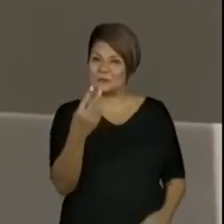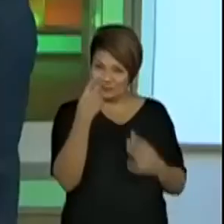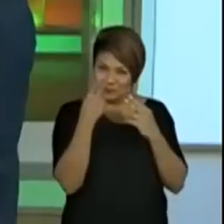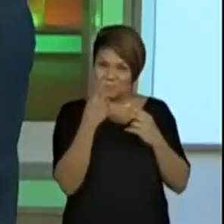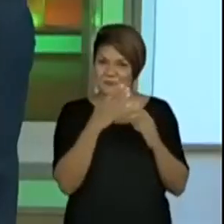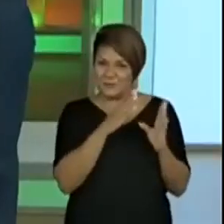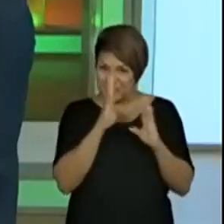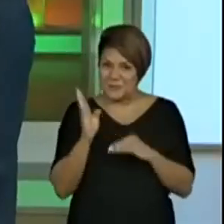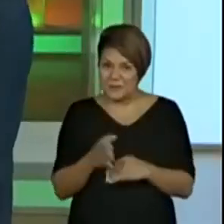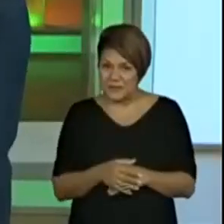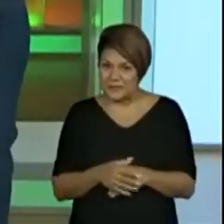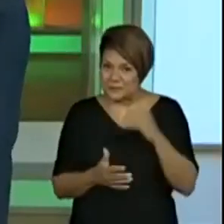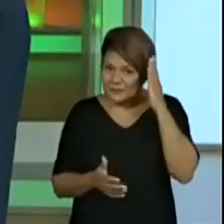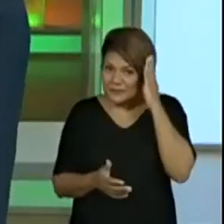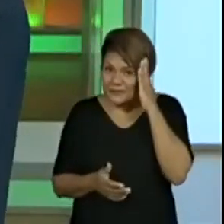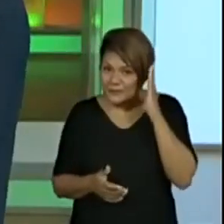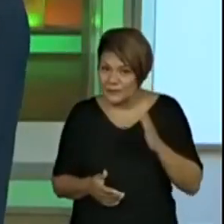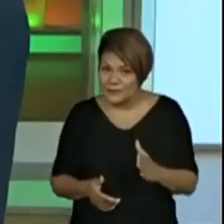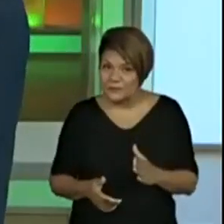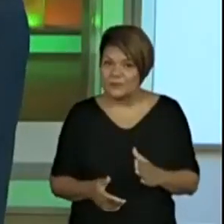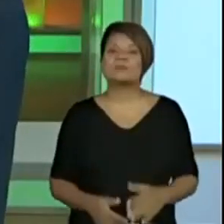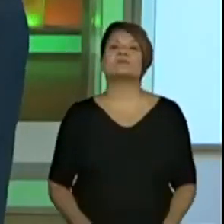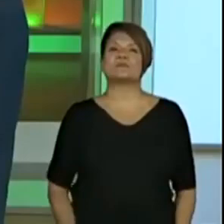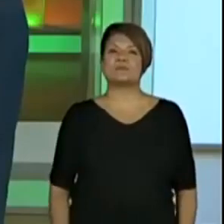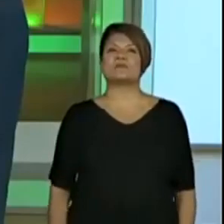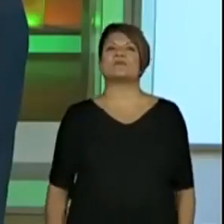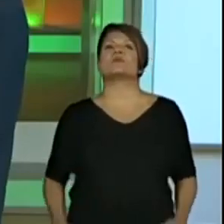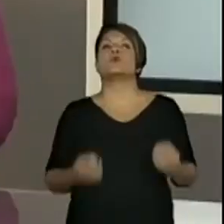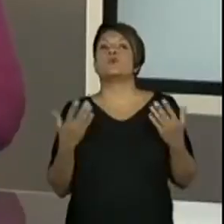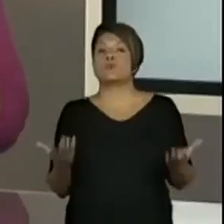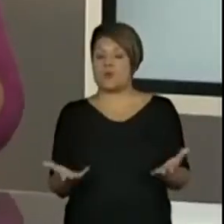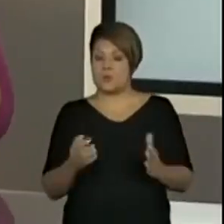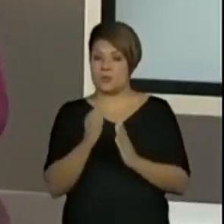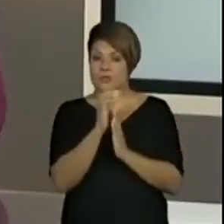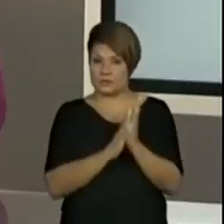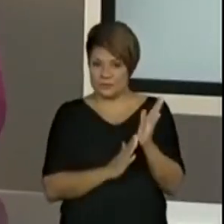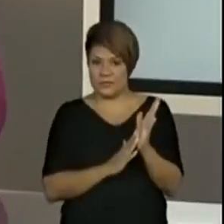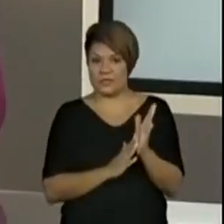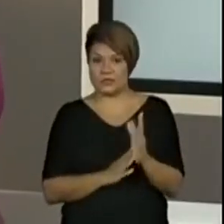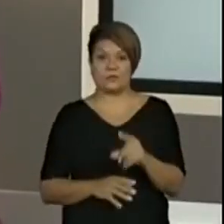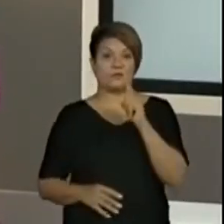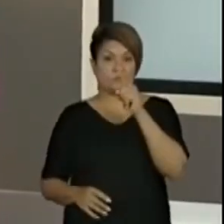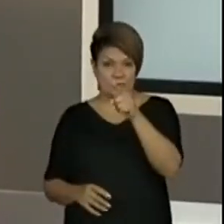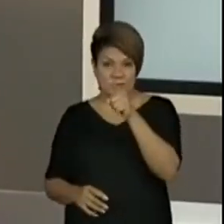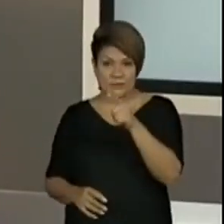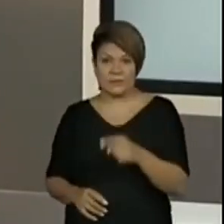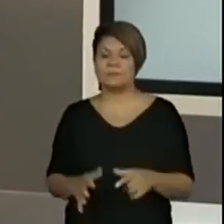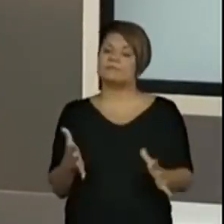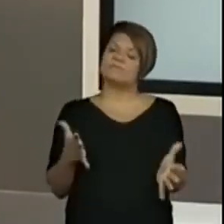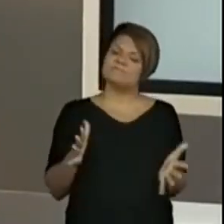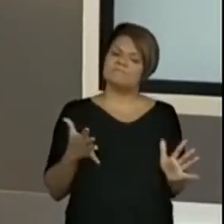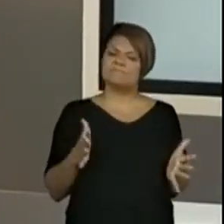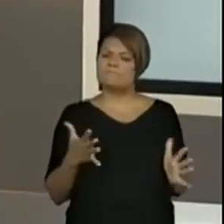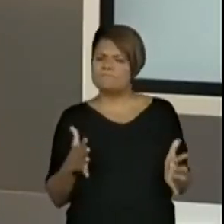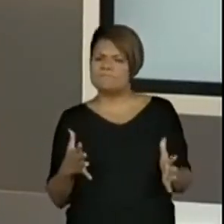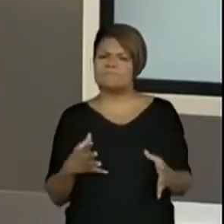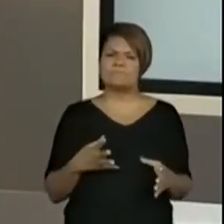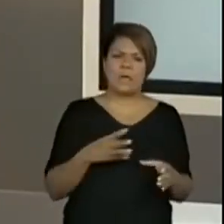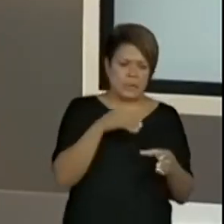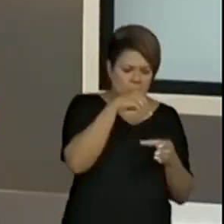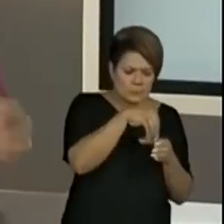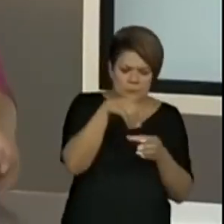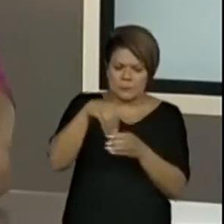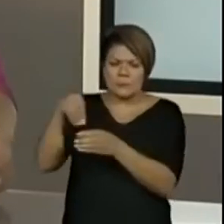a gente, entenderam? Sim. Então, qual era a atividade? Vocês tinham que estimar para colocar